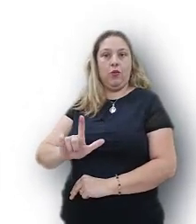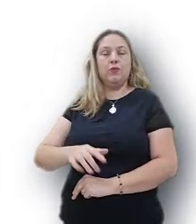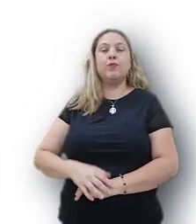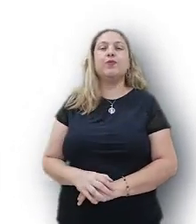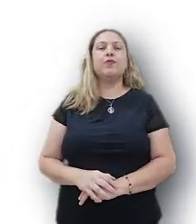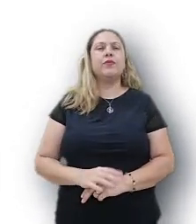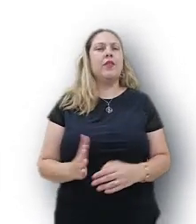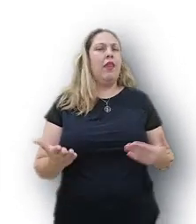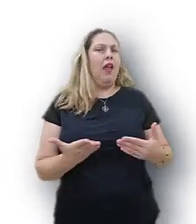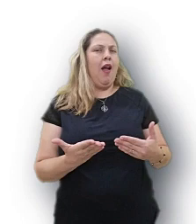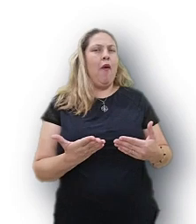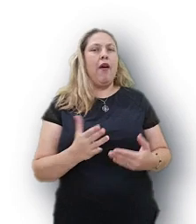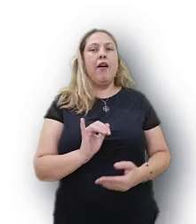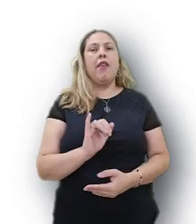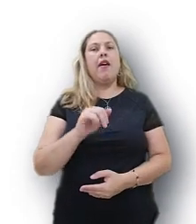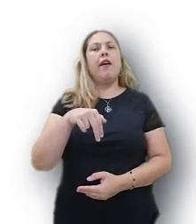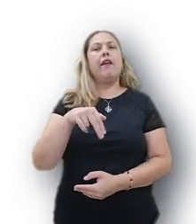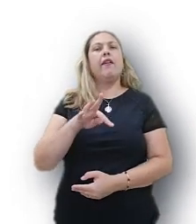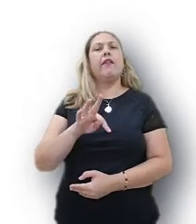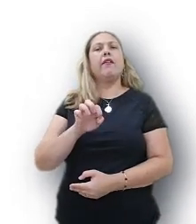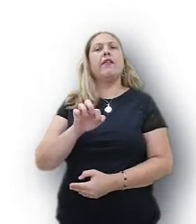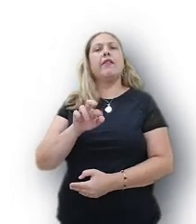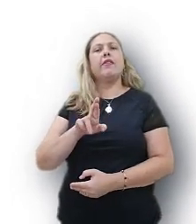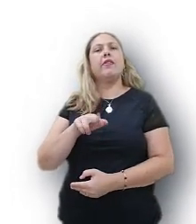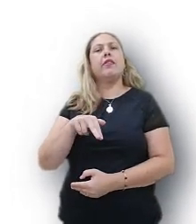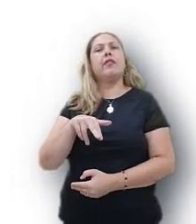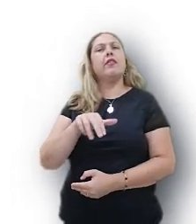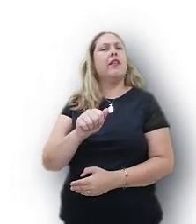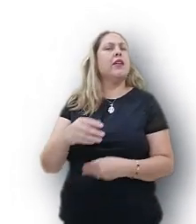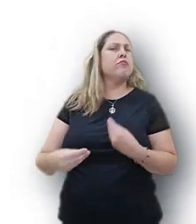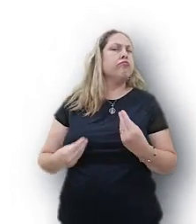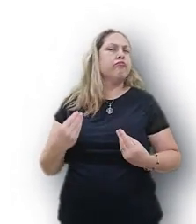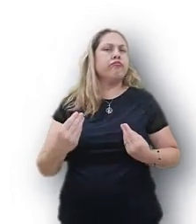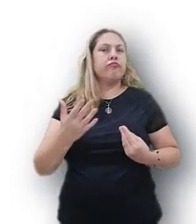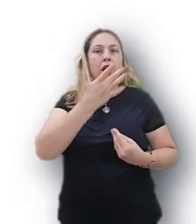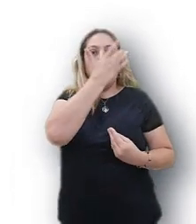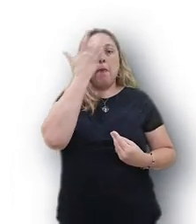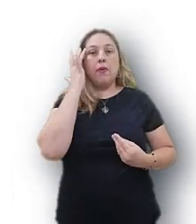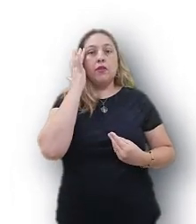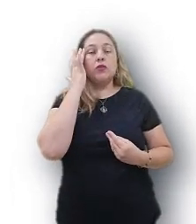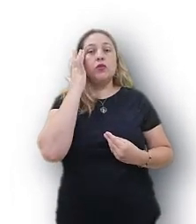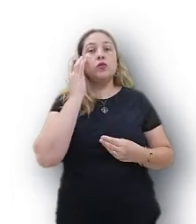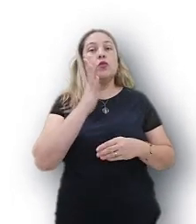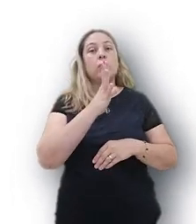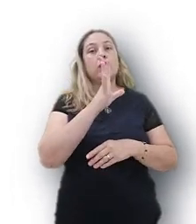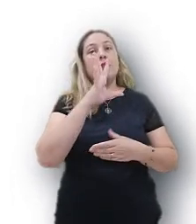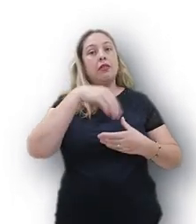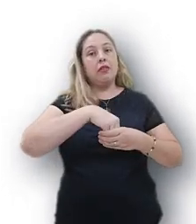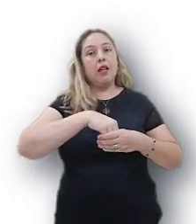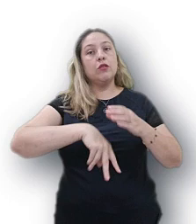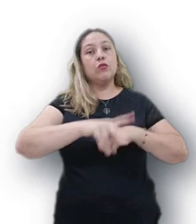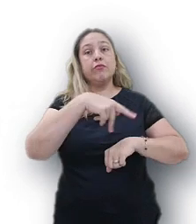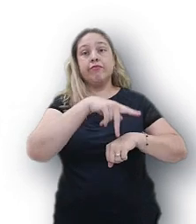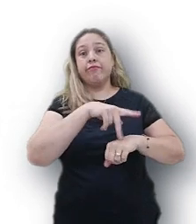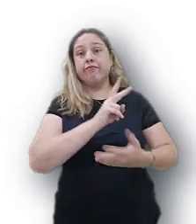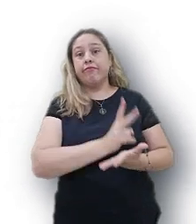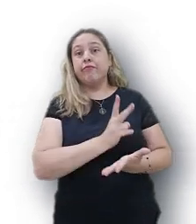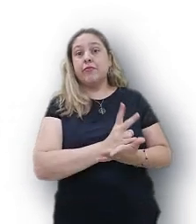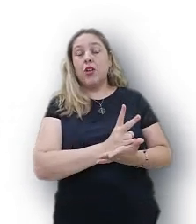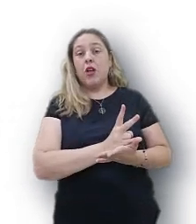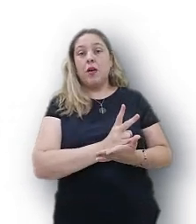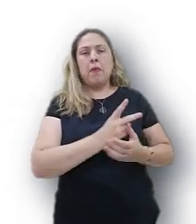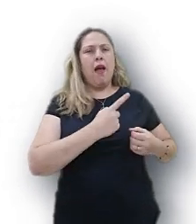nome de internacional. As migrações internas, por sua vez, ocorrem quando as pessoas se